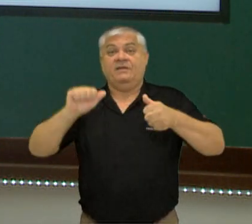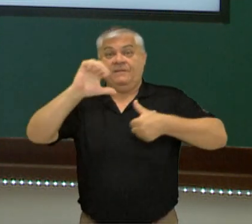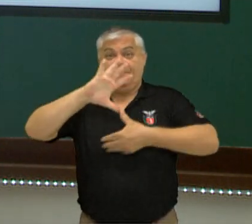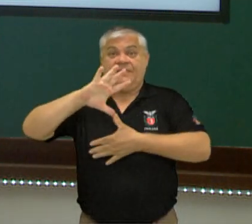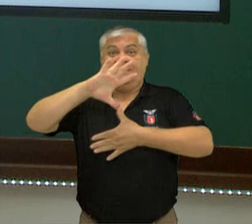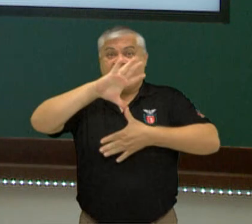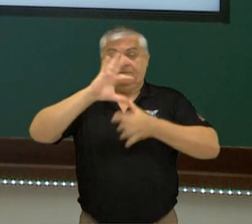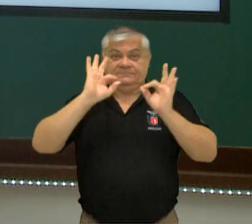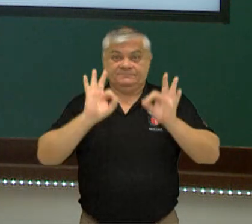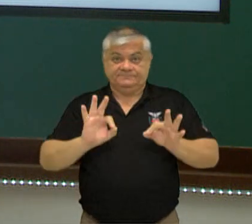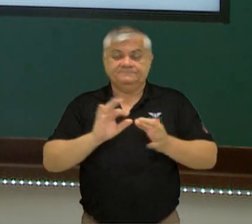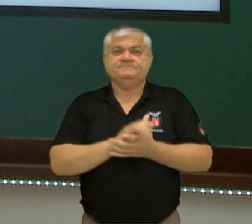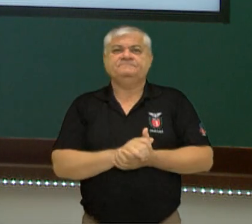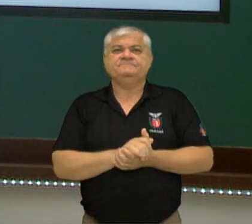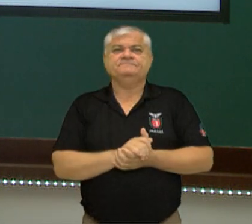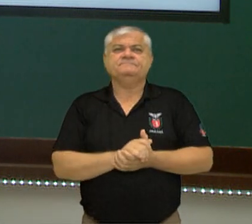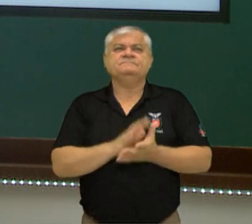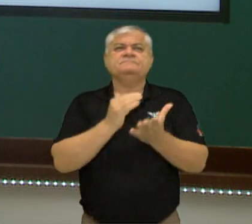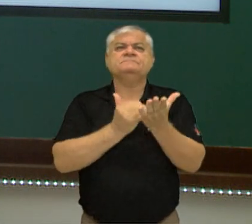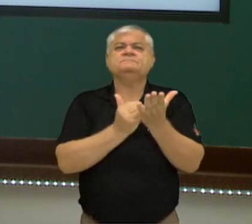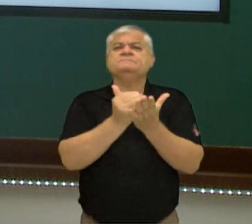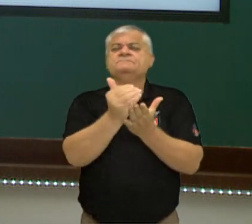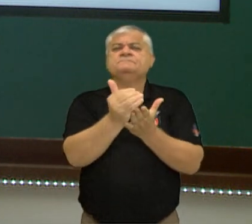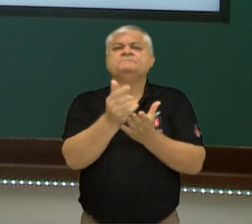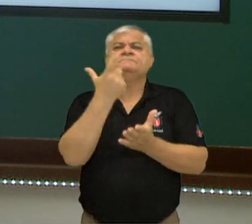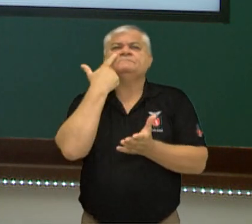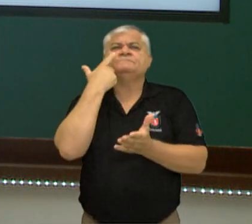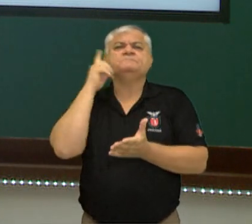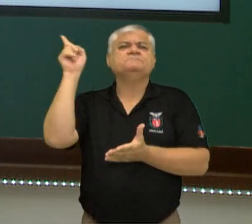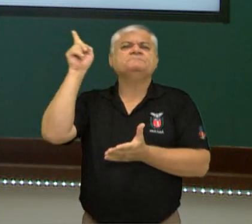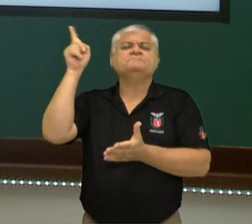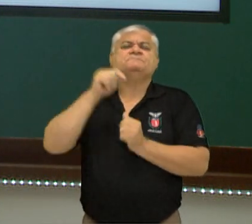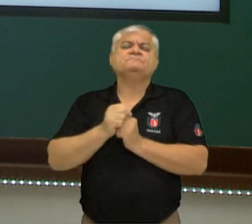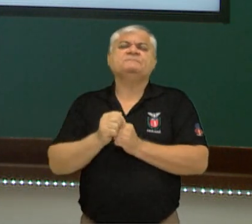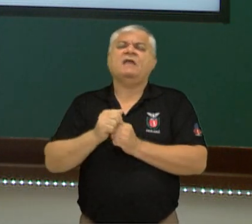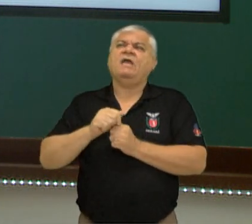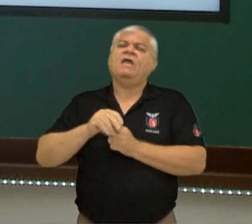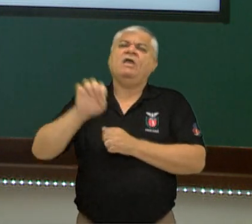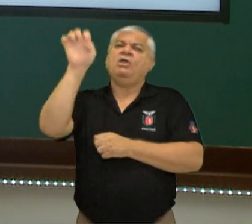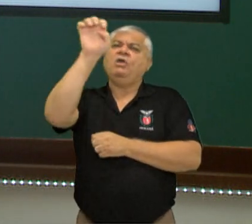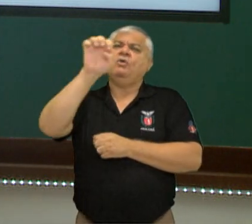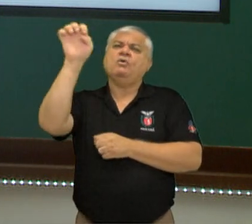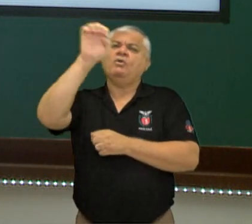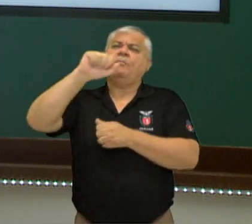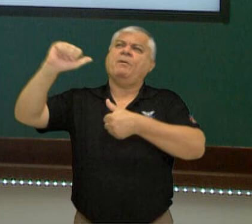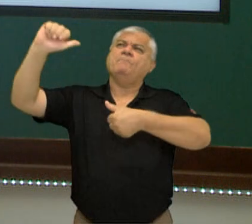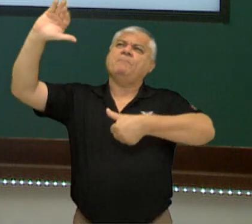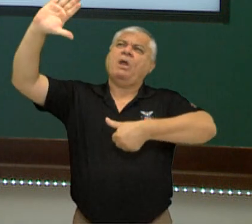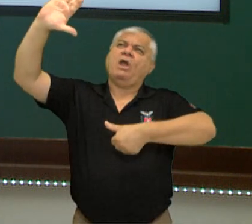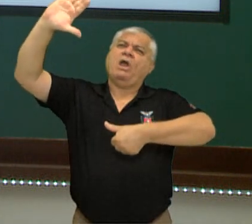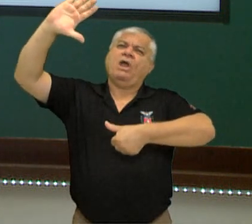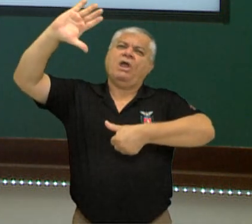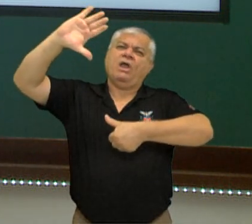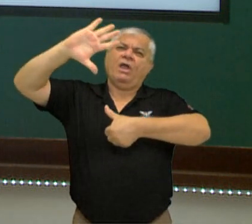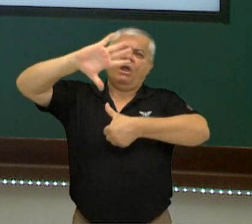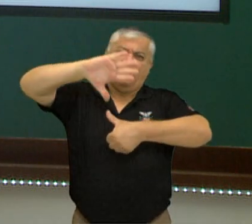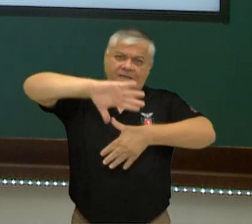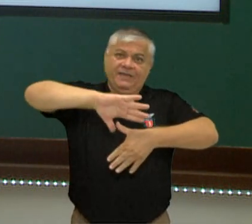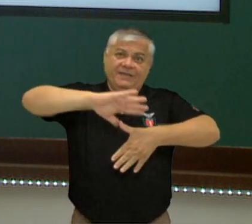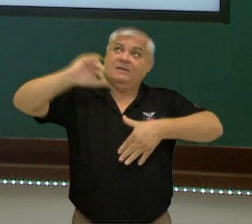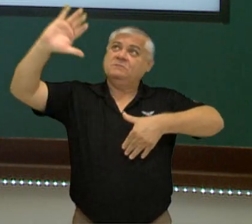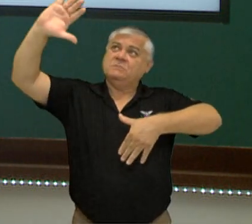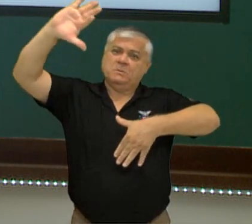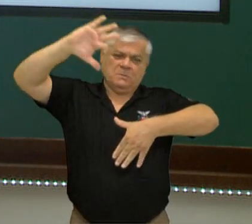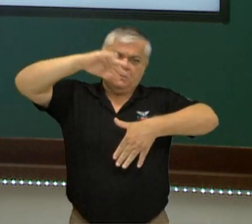dois objetivos. Para início de conversa, né, quando os europeus chegaram na América, qual a população estimada que